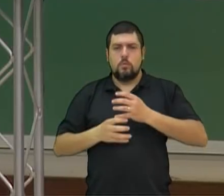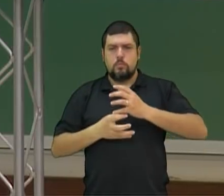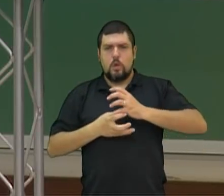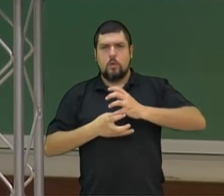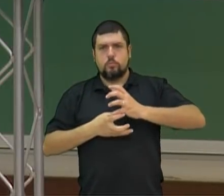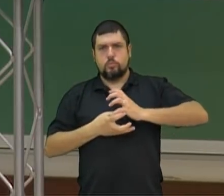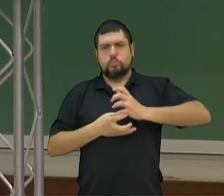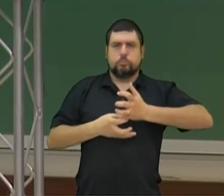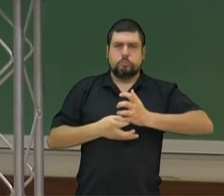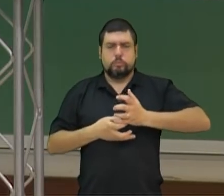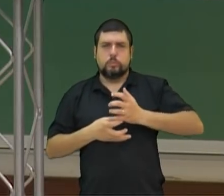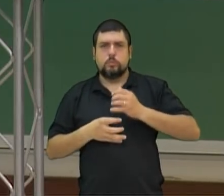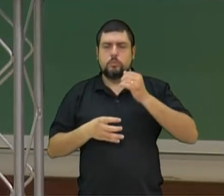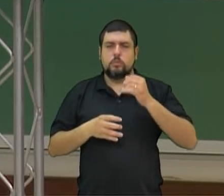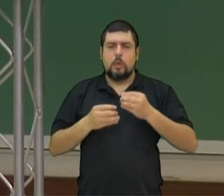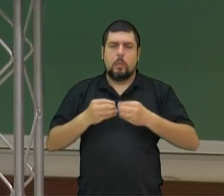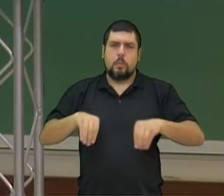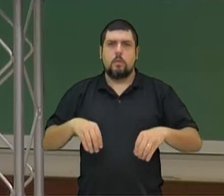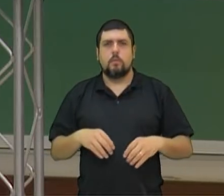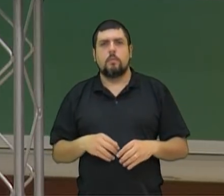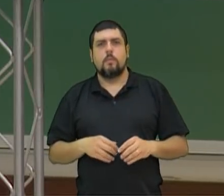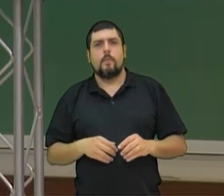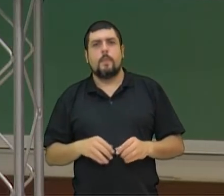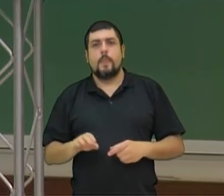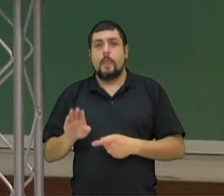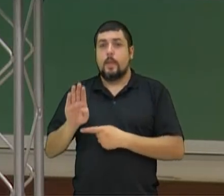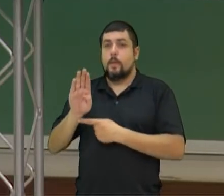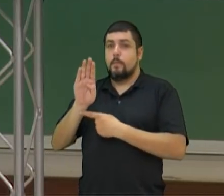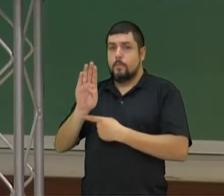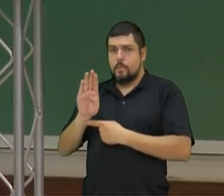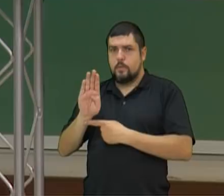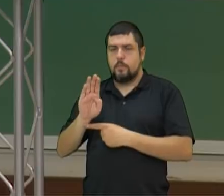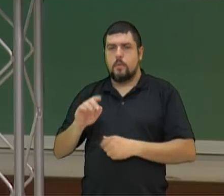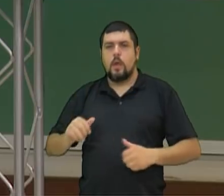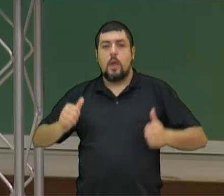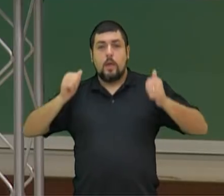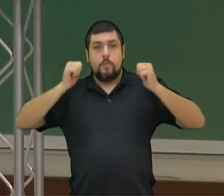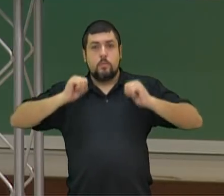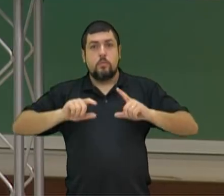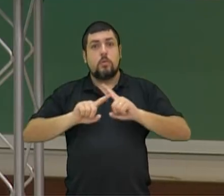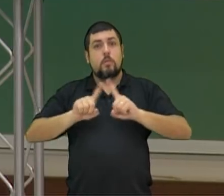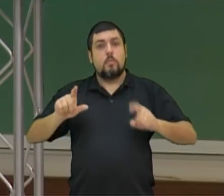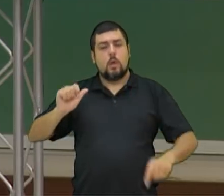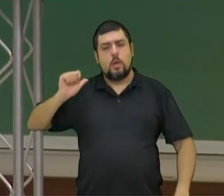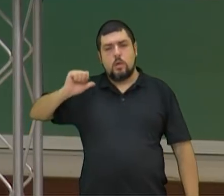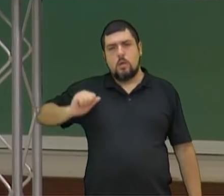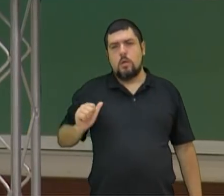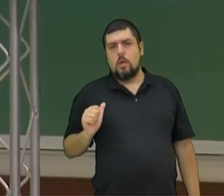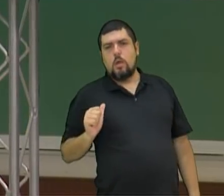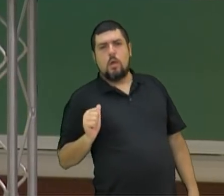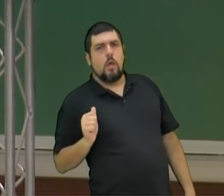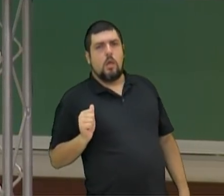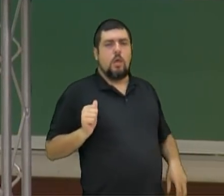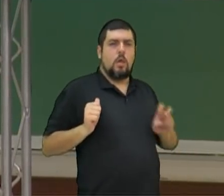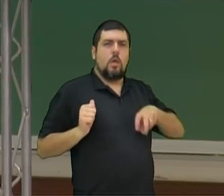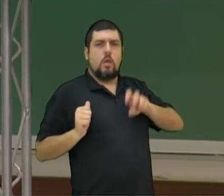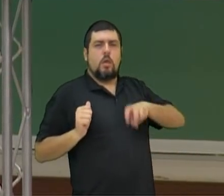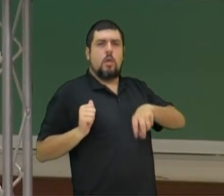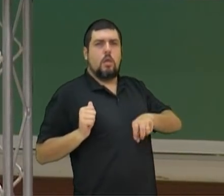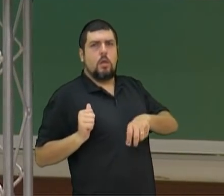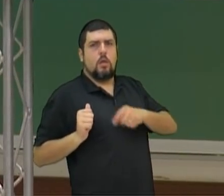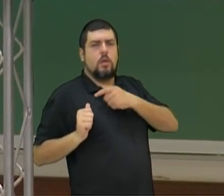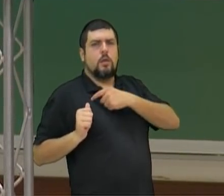seja lesionada. Letra B. Carregar mochila apoiando-se em apenas um dos lados do corpo.